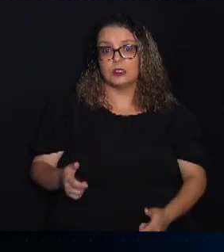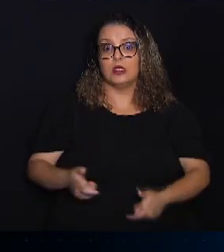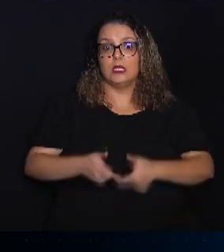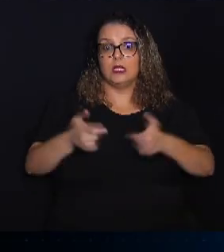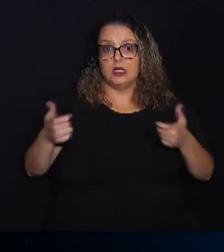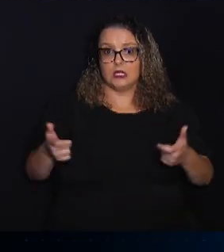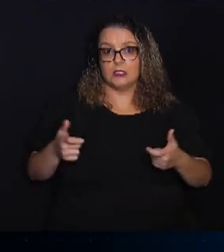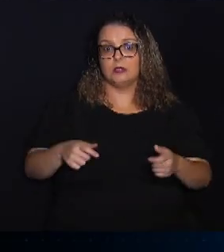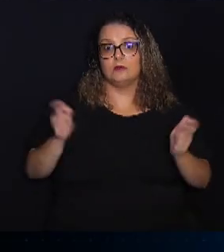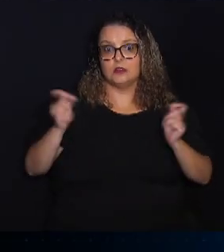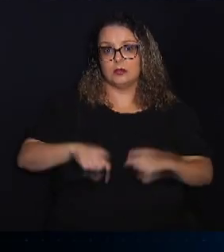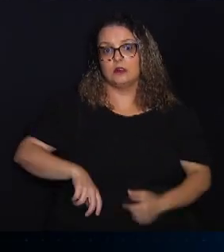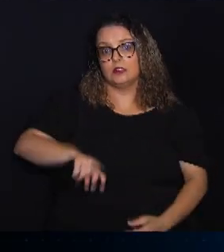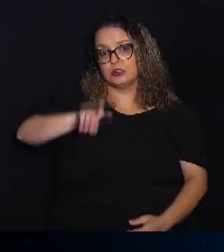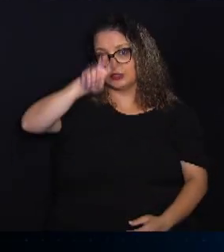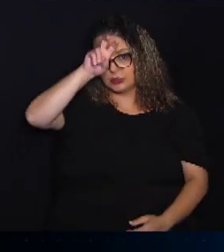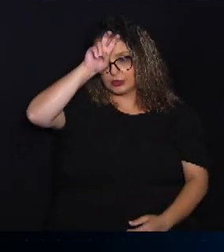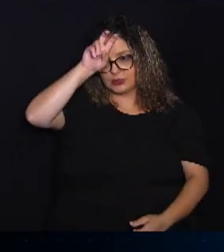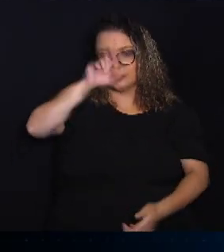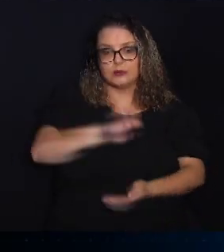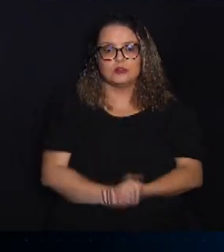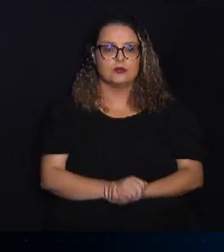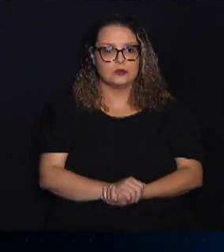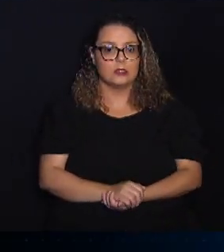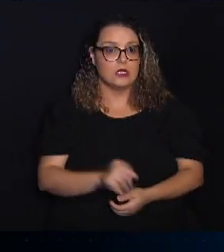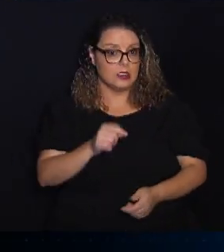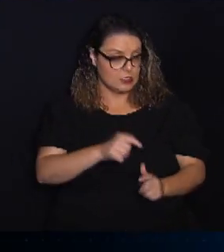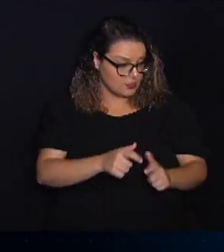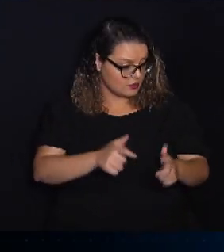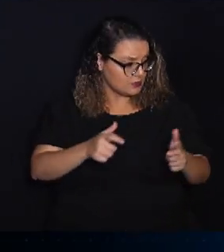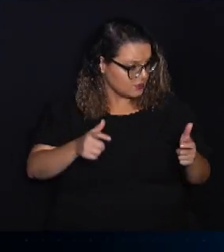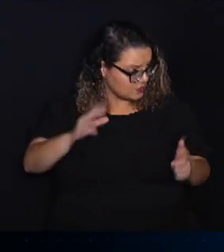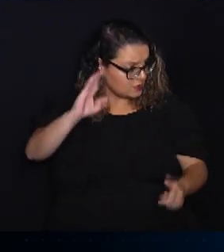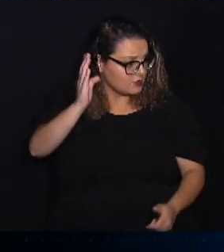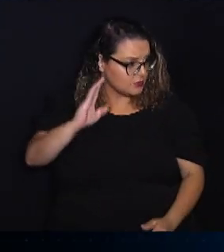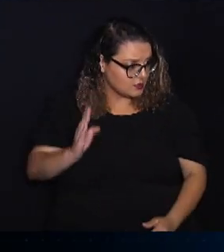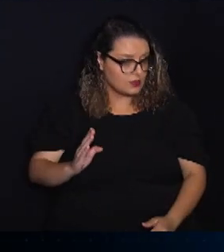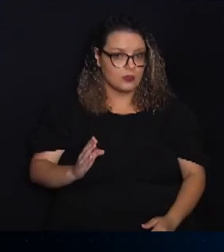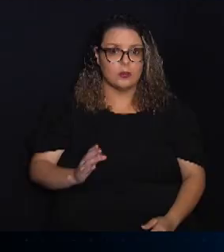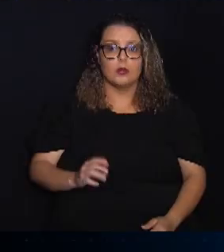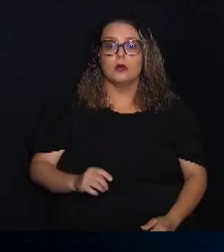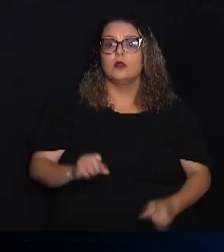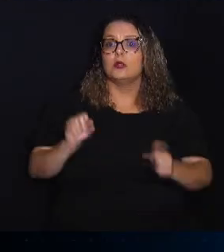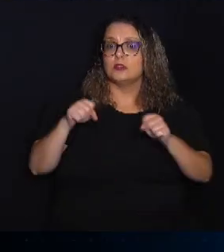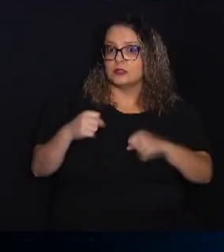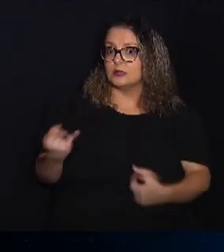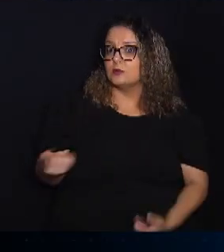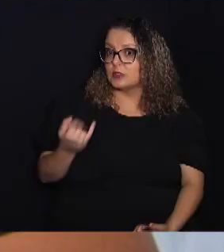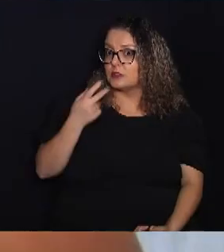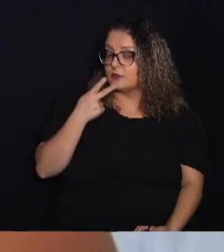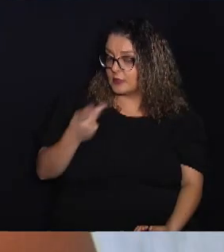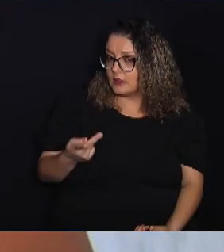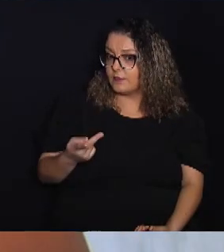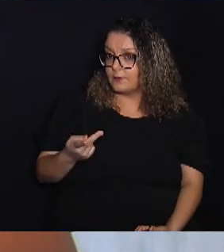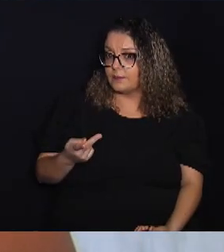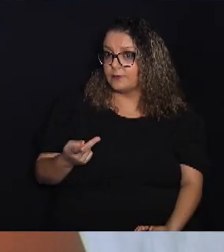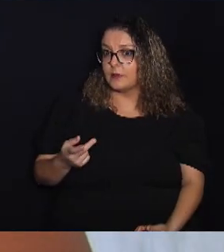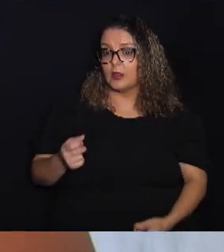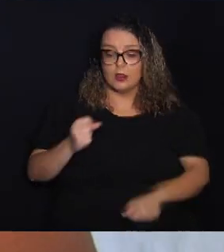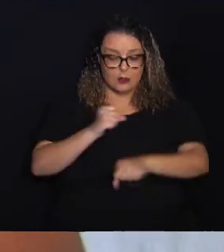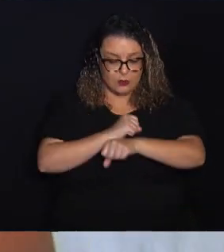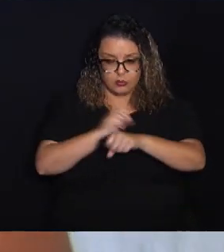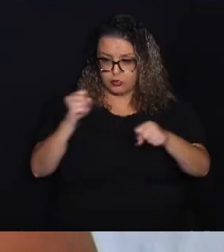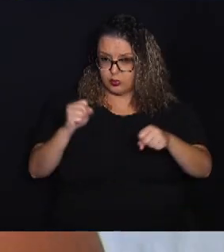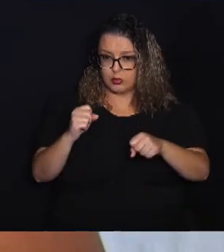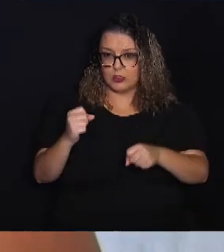egípcio. Hoje, a grande potência são os egípcios. Né? E esse esporte vem crescendo no Brasil? Muito importante você ter falado